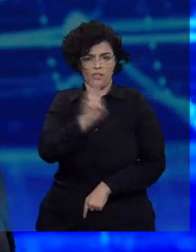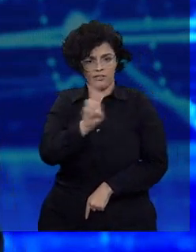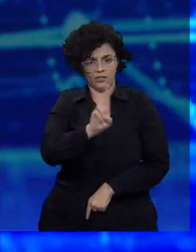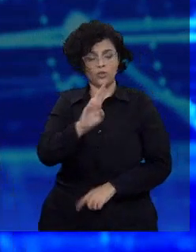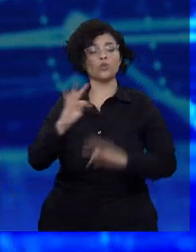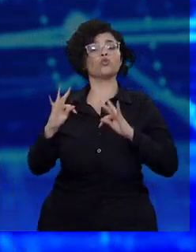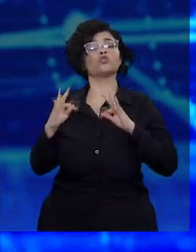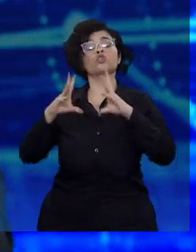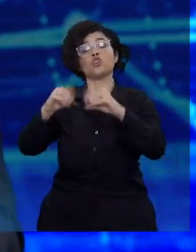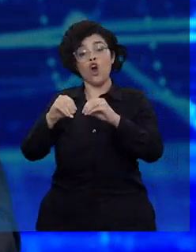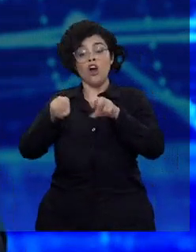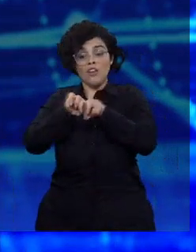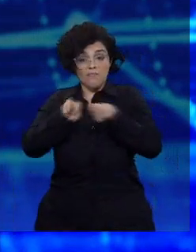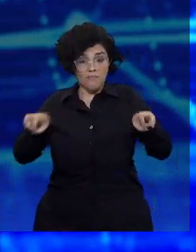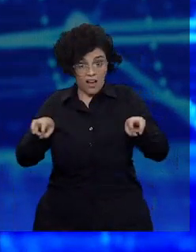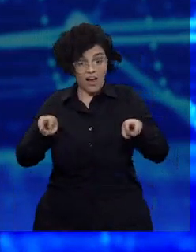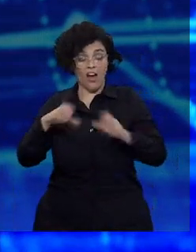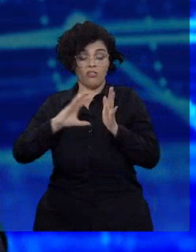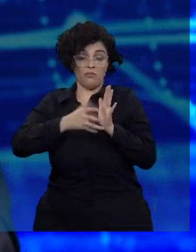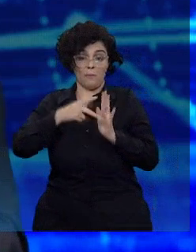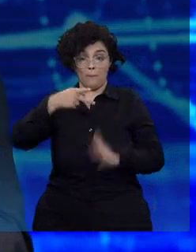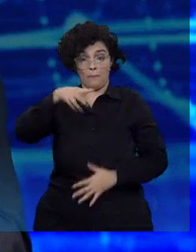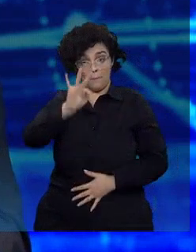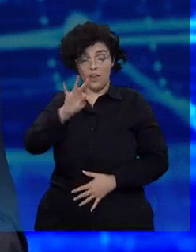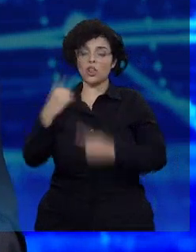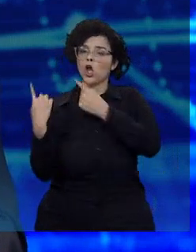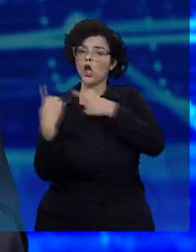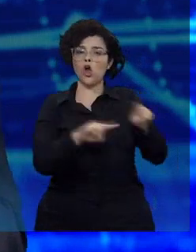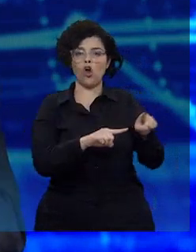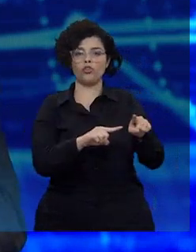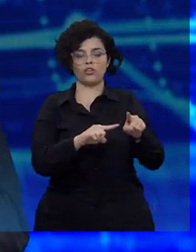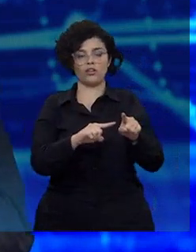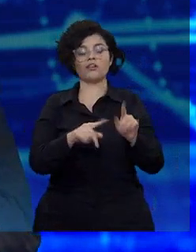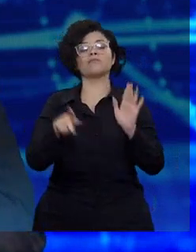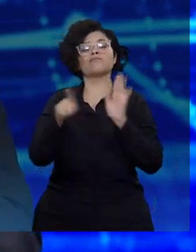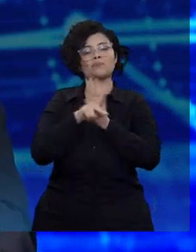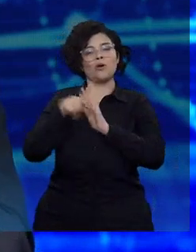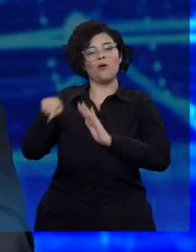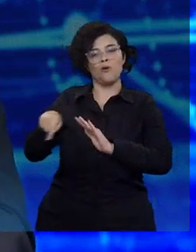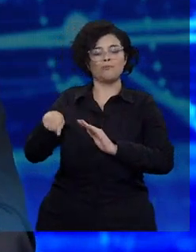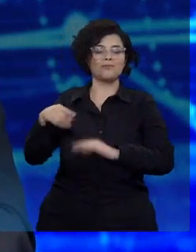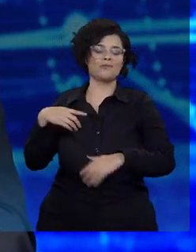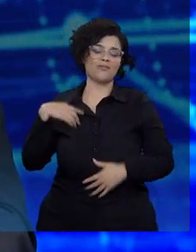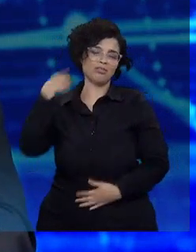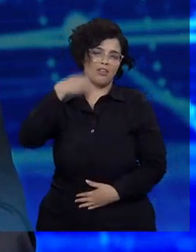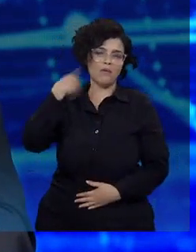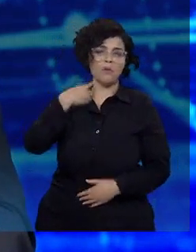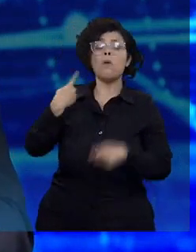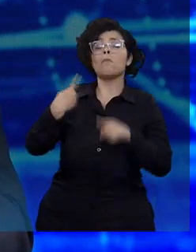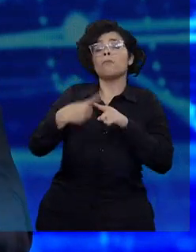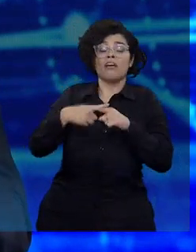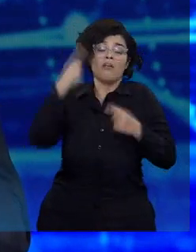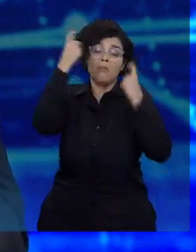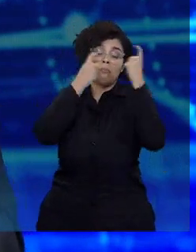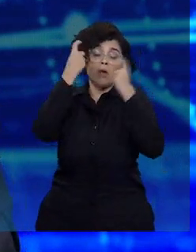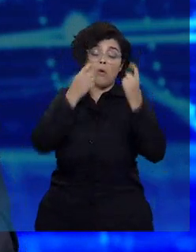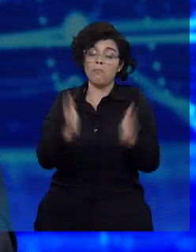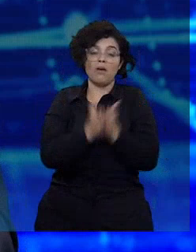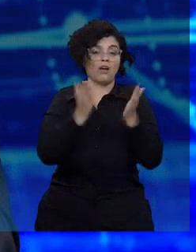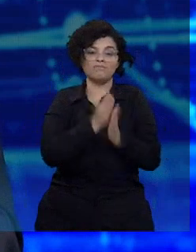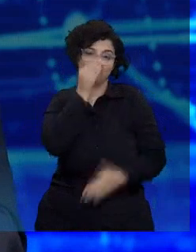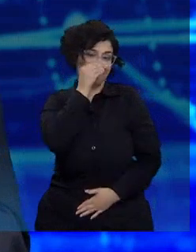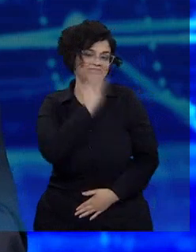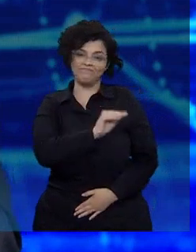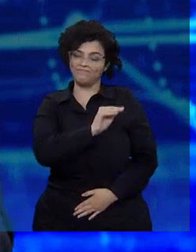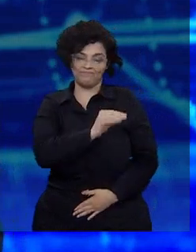bancada do PT votou contra na Câmara dos Deputados porque eles não tem qualquer preocupação com os mais pobres voltando